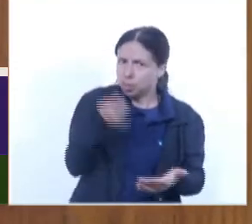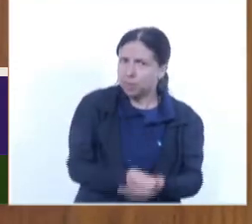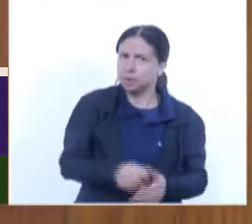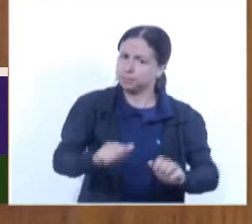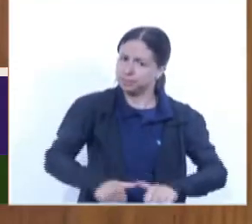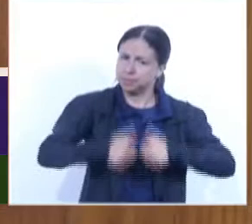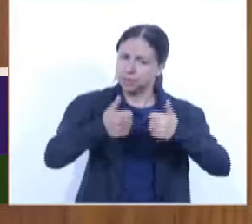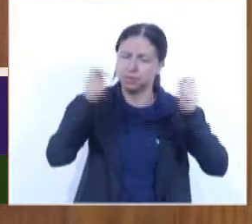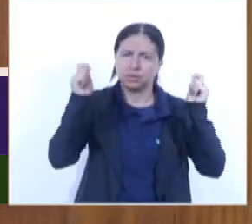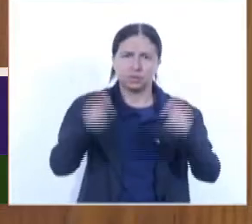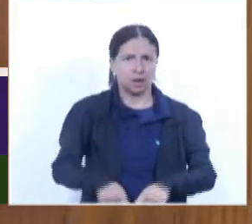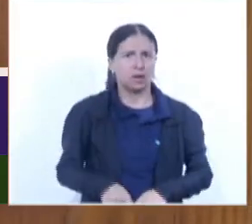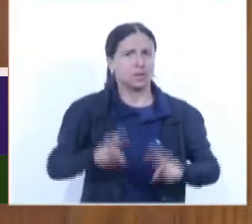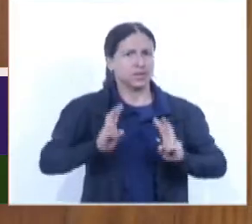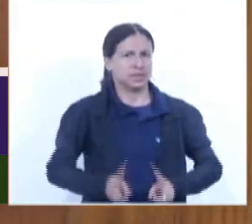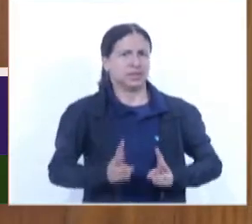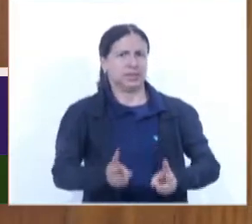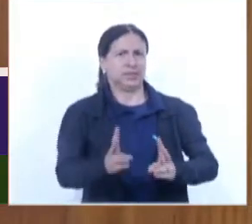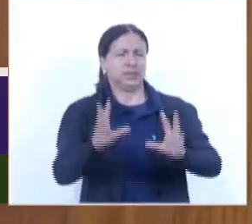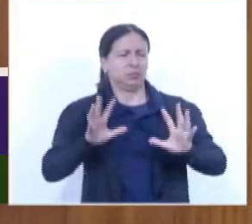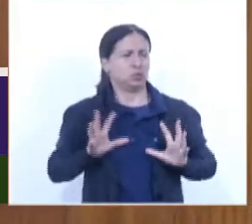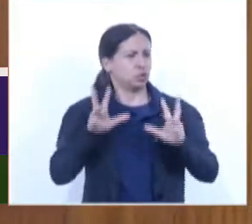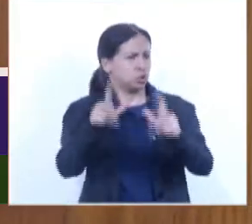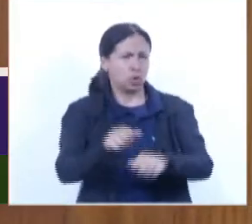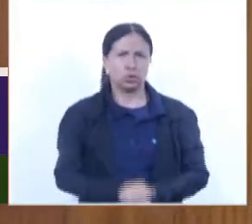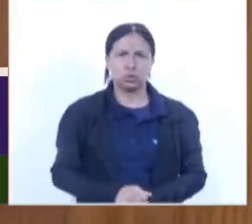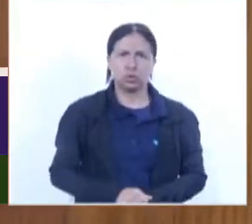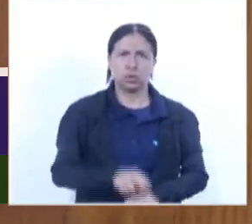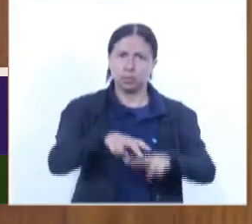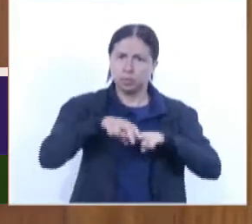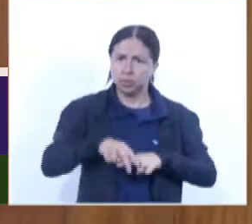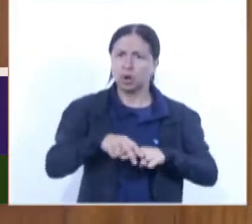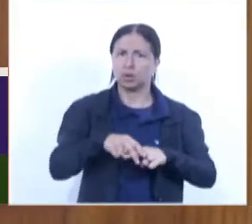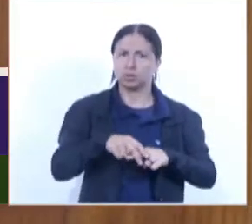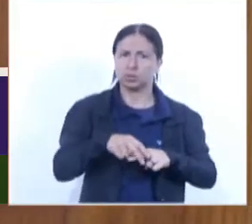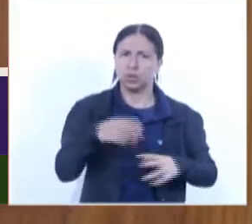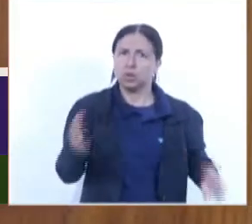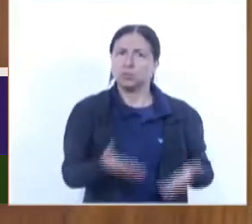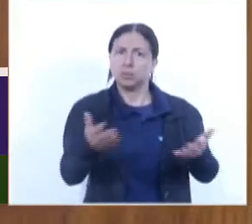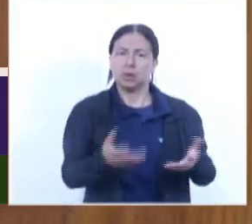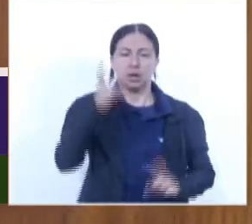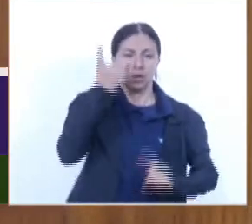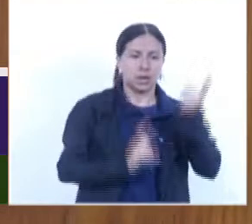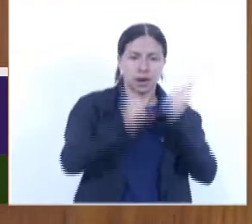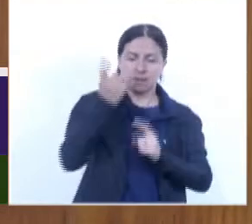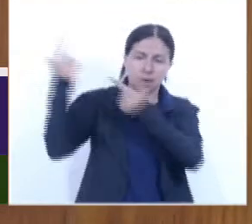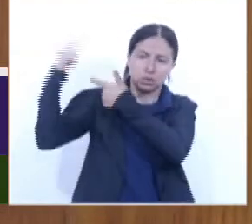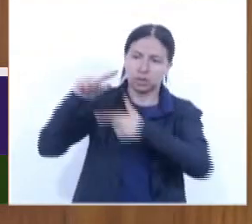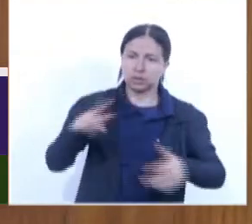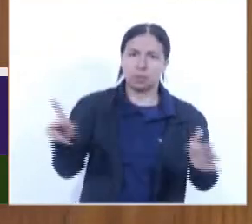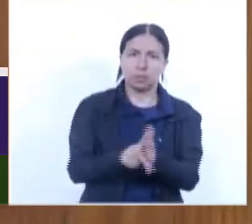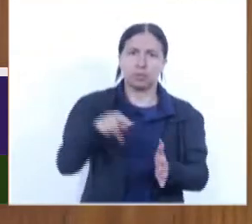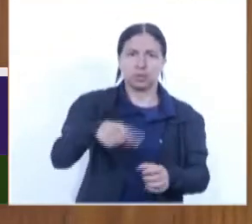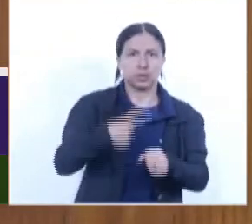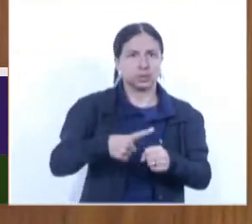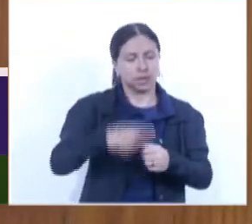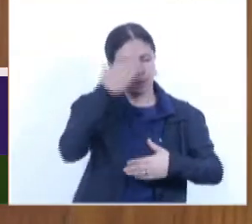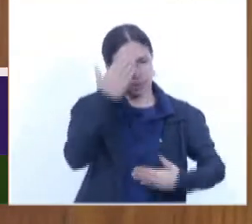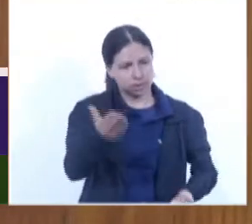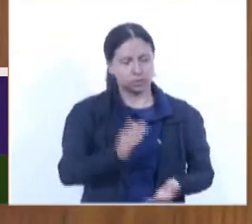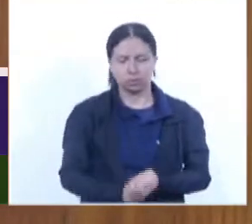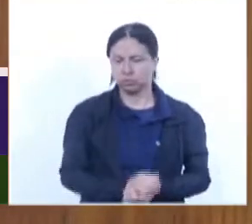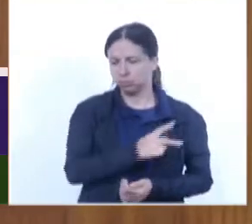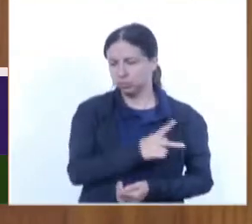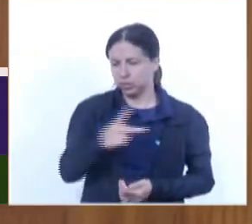sempre em prol de todos e em prol do nosso carnaval que já é uma tradição da nossa cidade eu já agradeço senhor